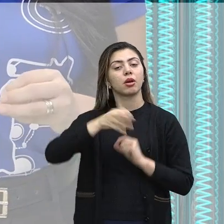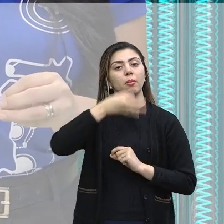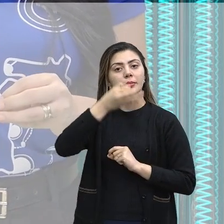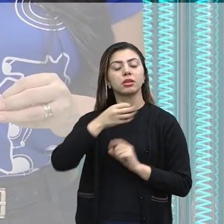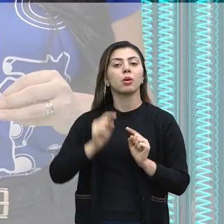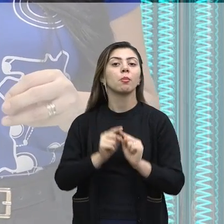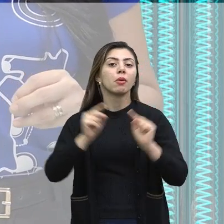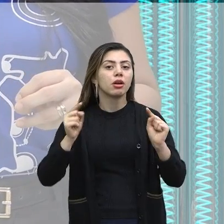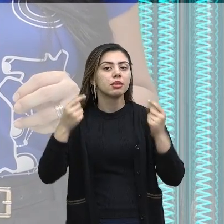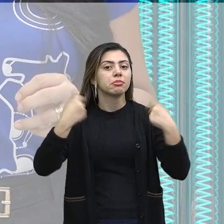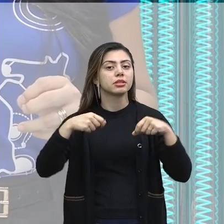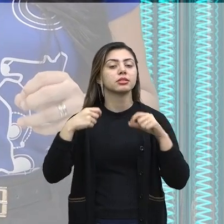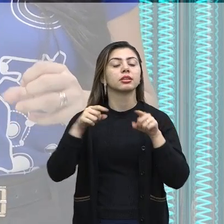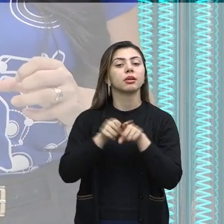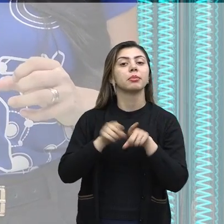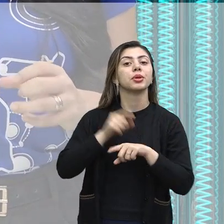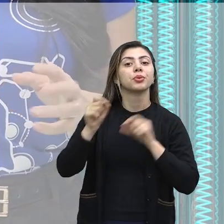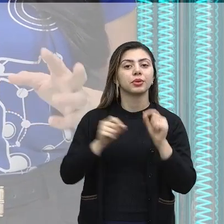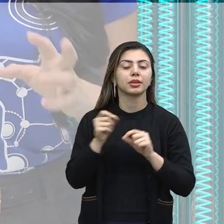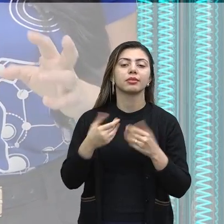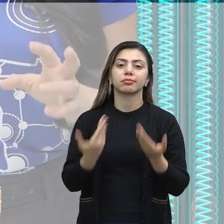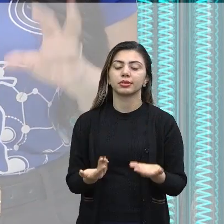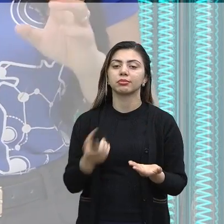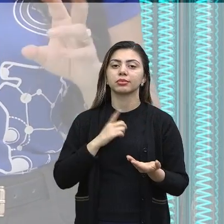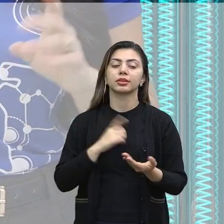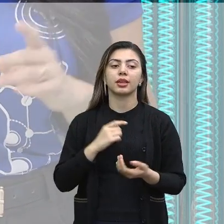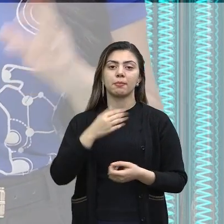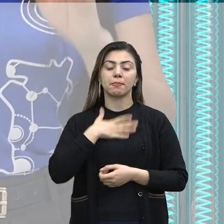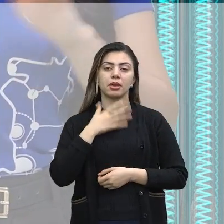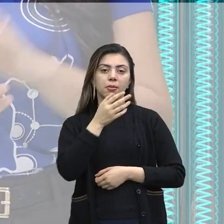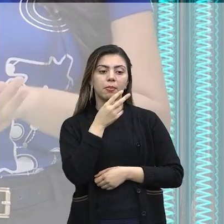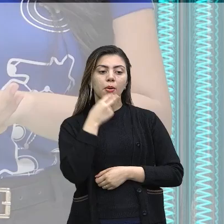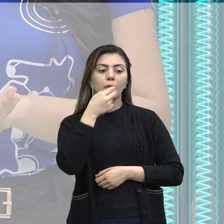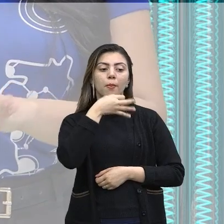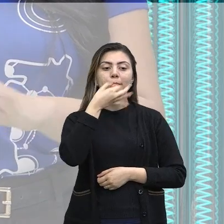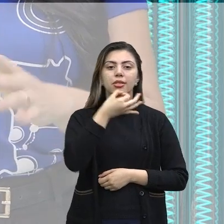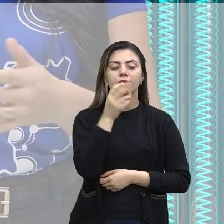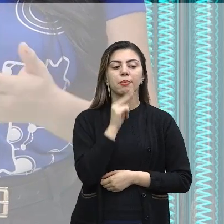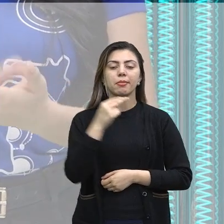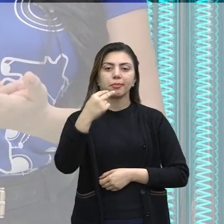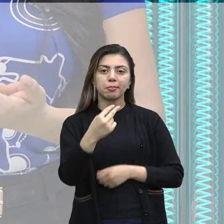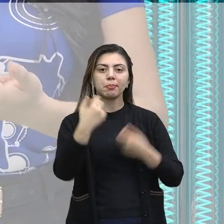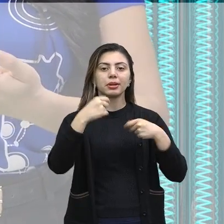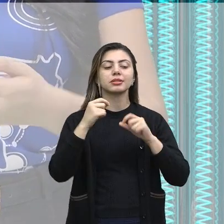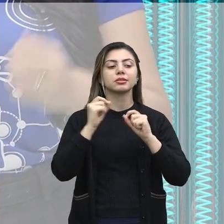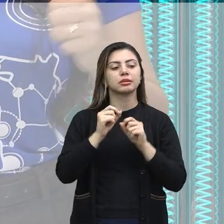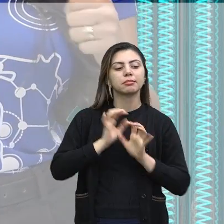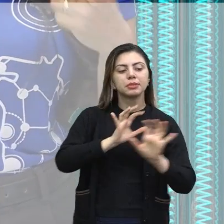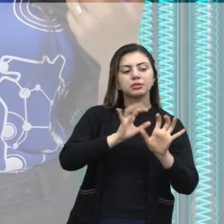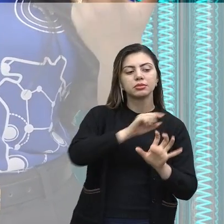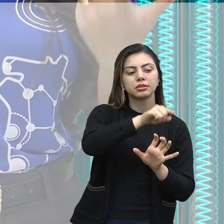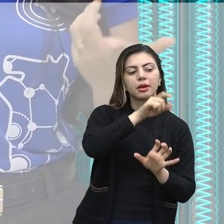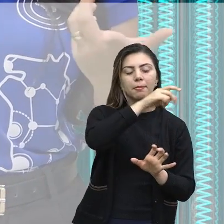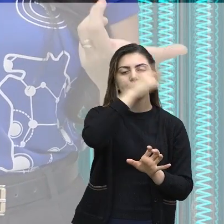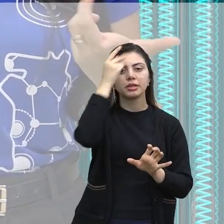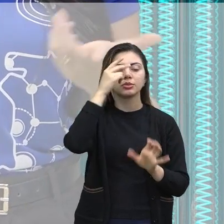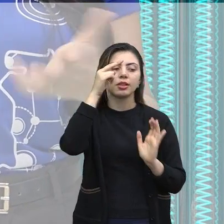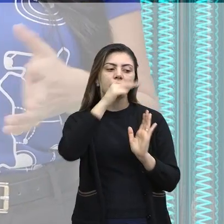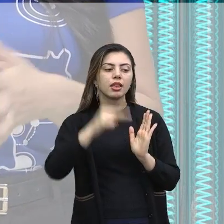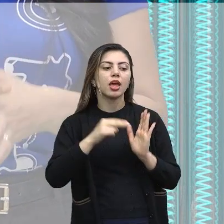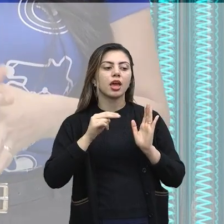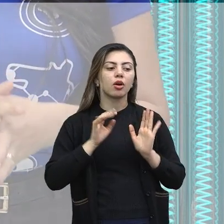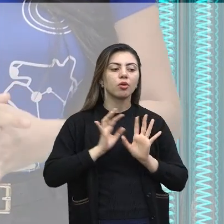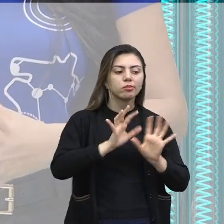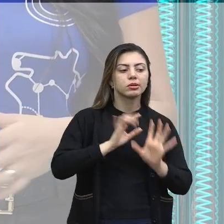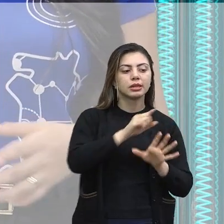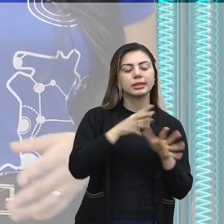ao mesmo tempo que vai defender esse ponto de vista, vai tentar persuadir a pessoa que está lendo, convencer a pessoa que